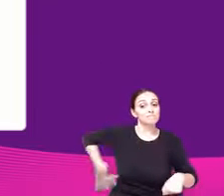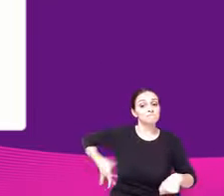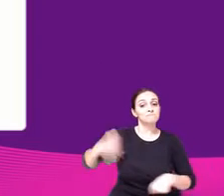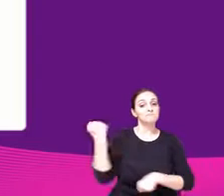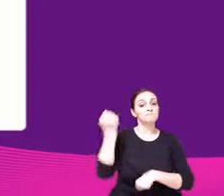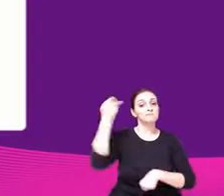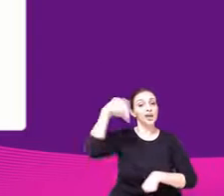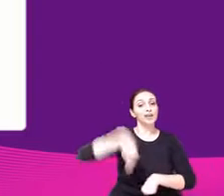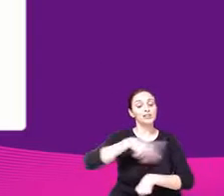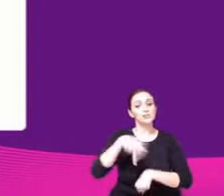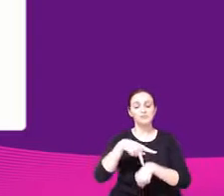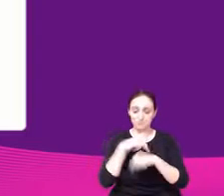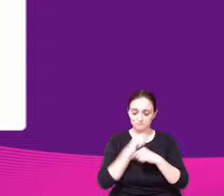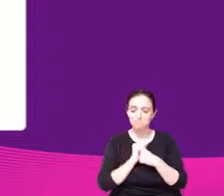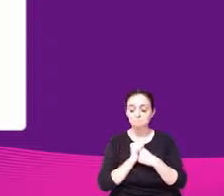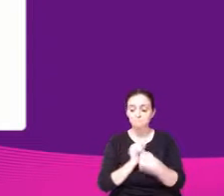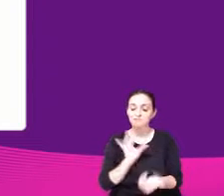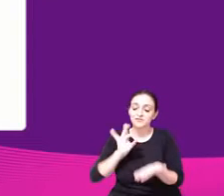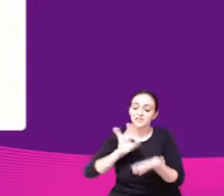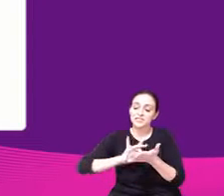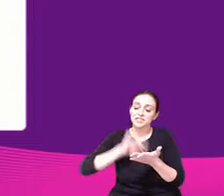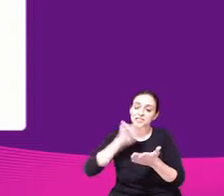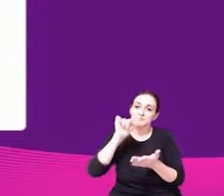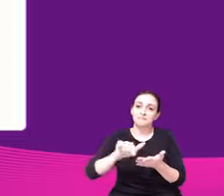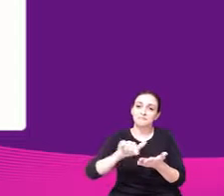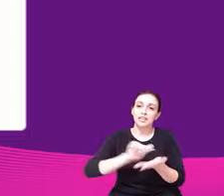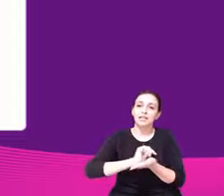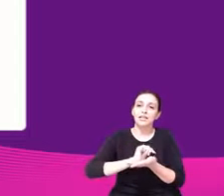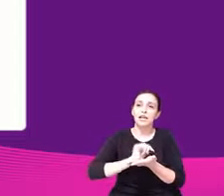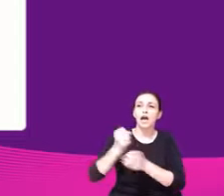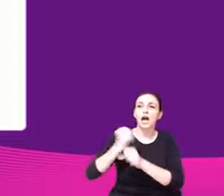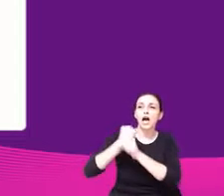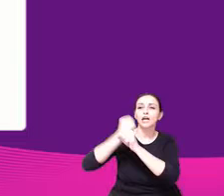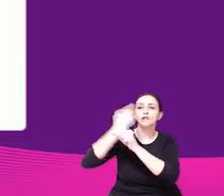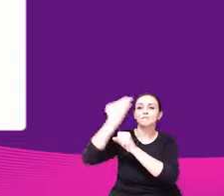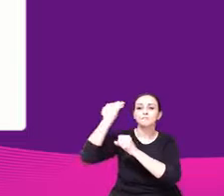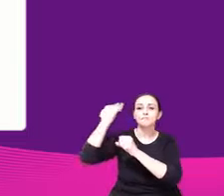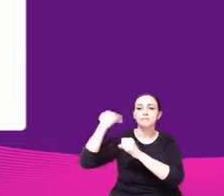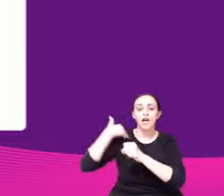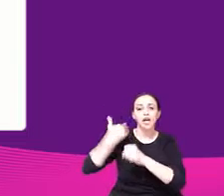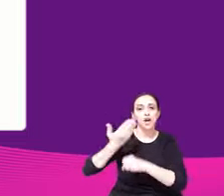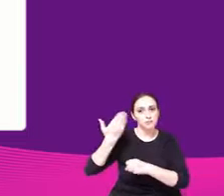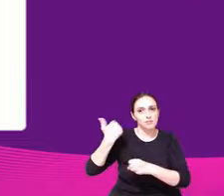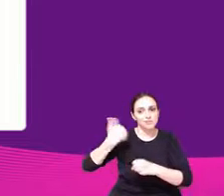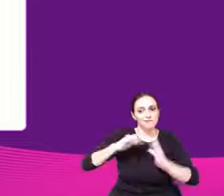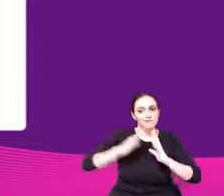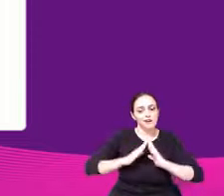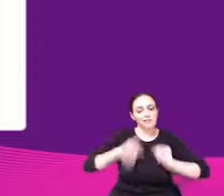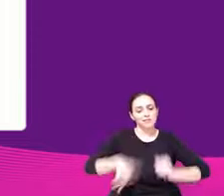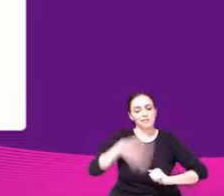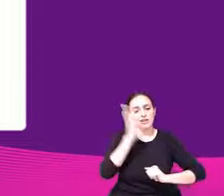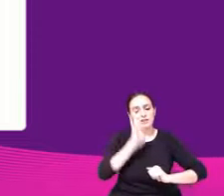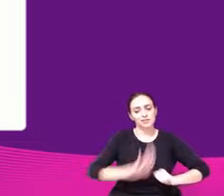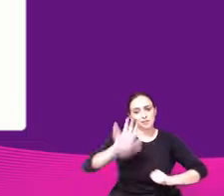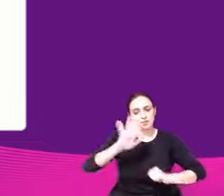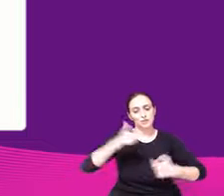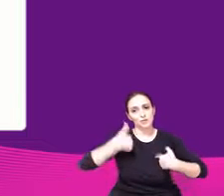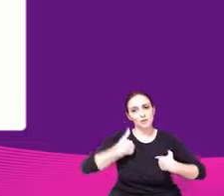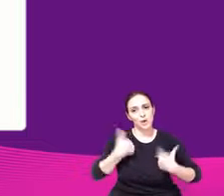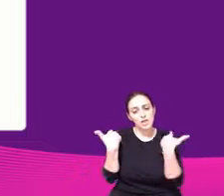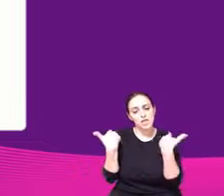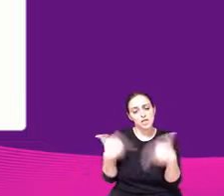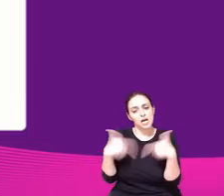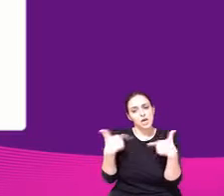país. Na verdade, né, há vários anos atrás, quando eu ainda morava no Brasil, né, a gente trabalhou